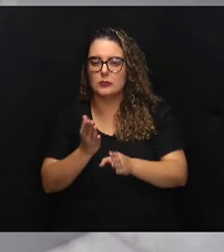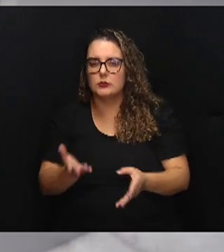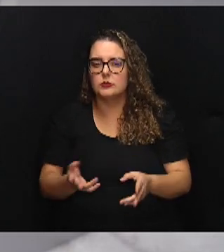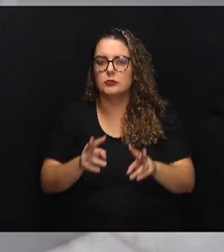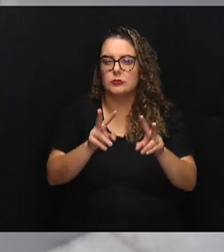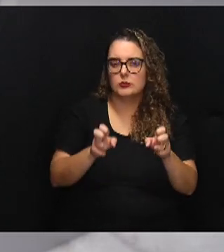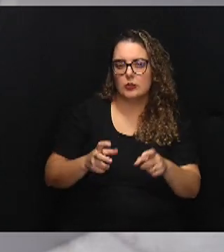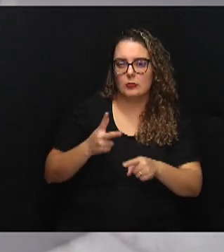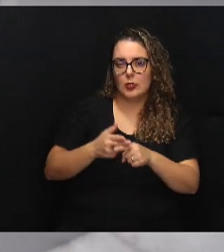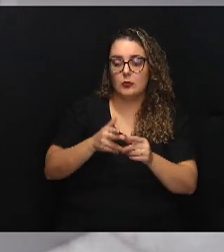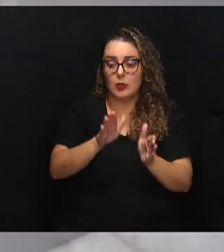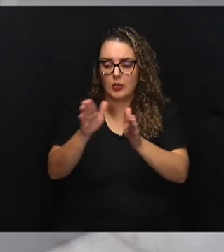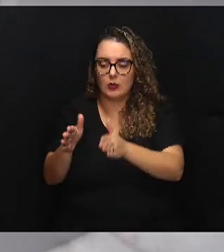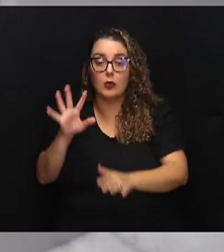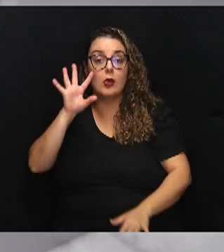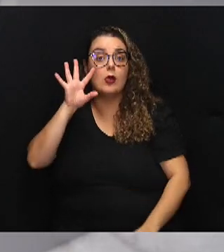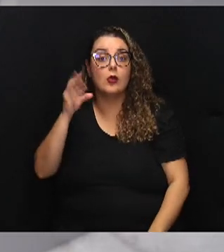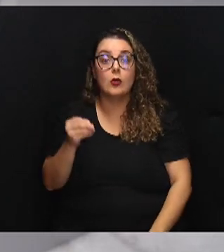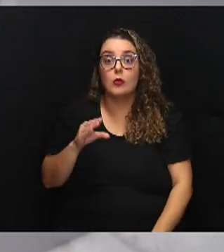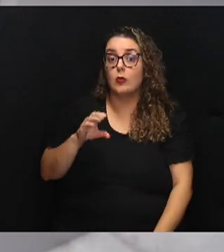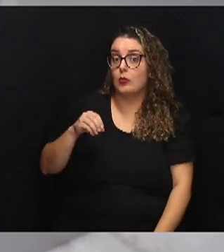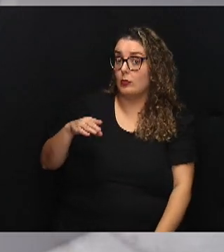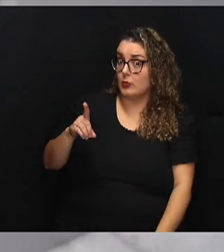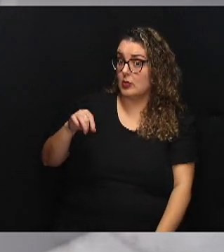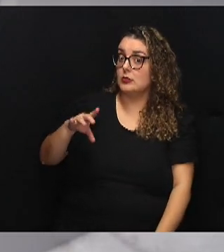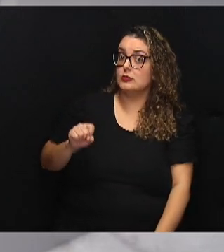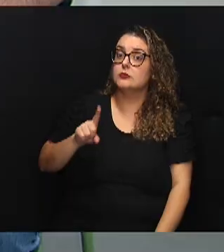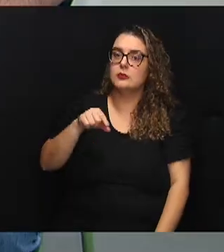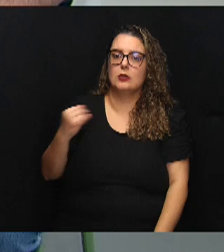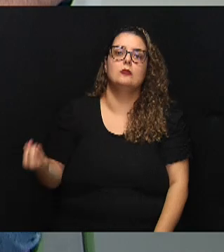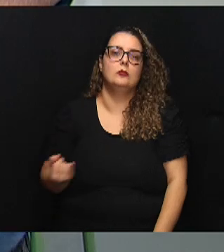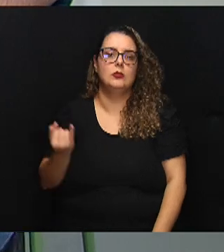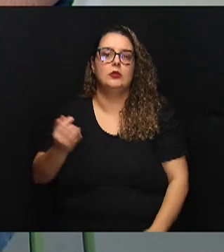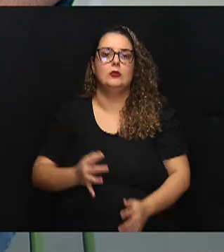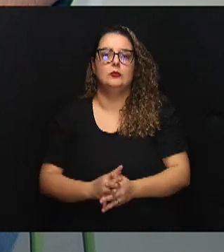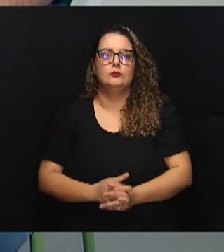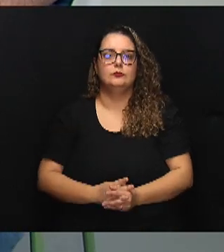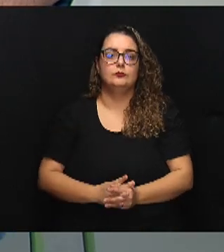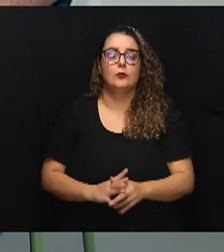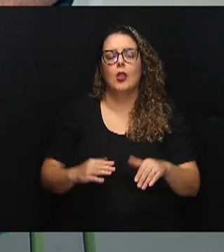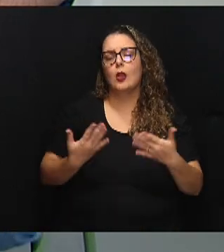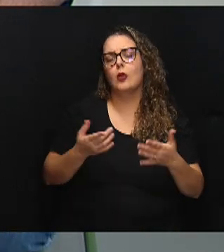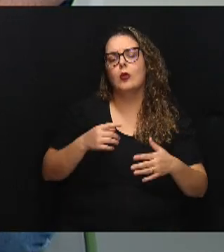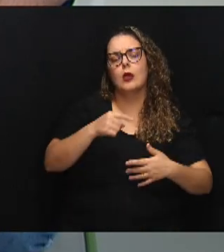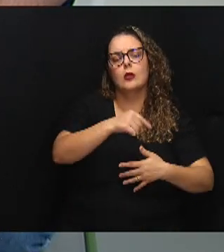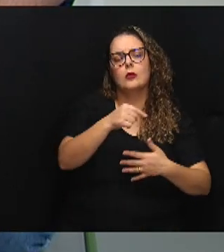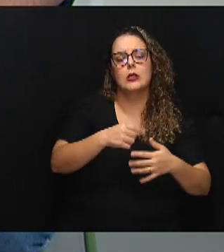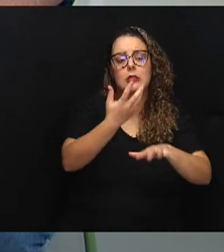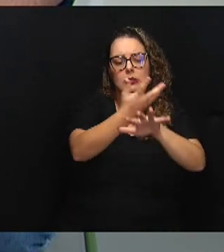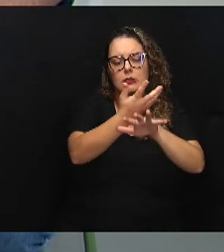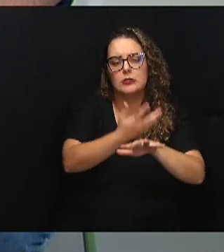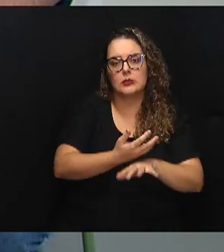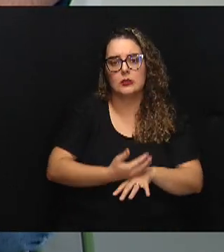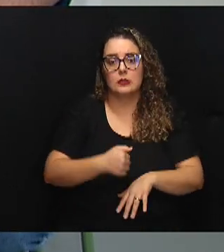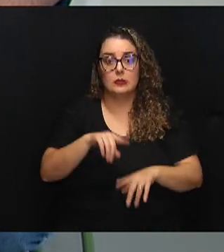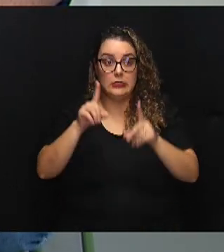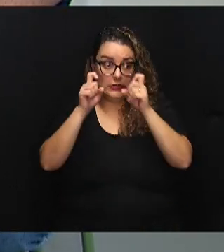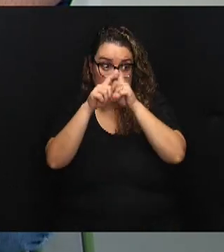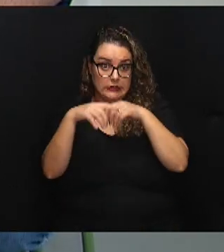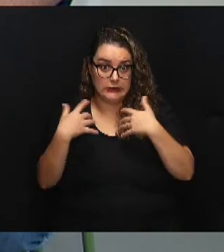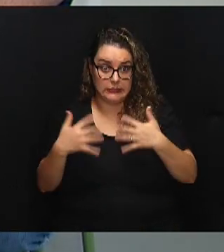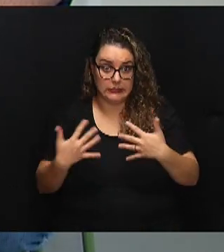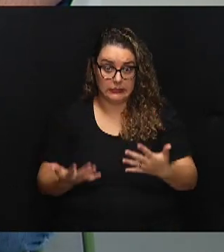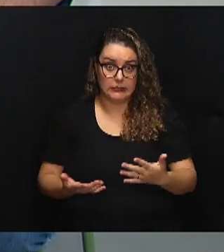recortes, compreensão de comandos, então é fundamental. Qual dessas matérias você acha mais complicada?